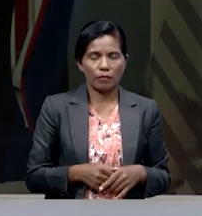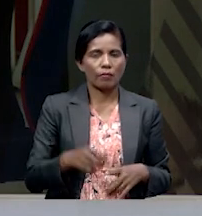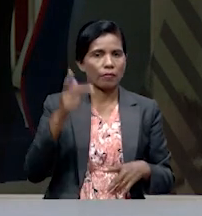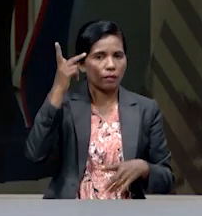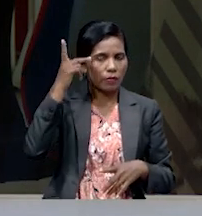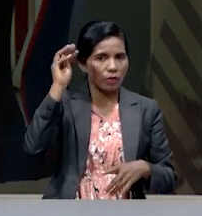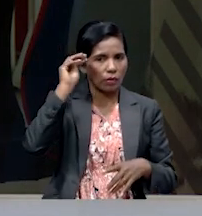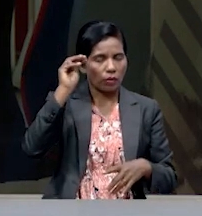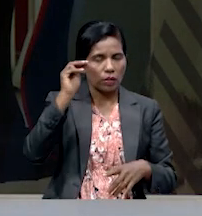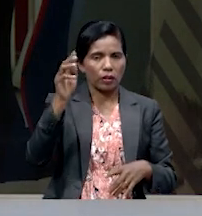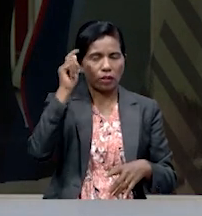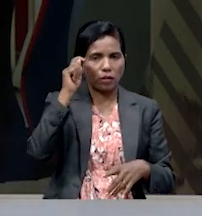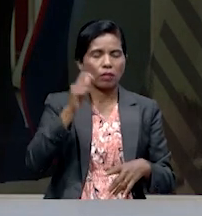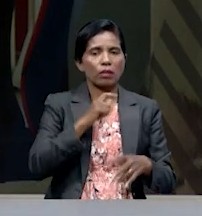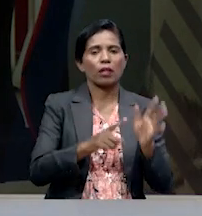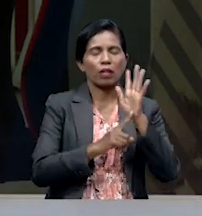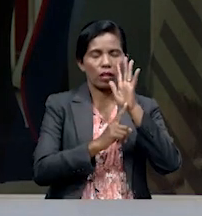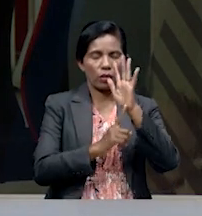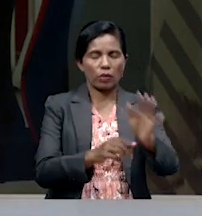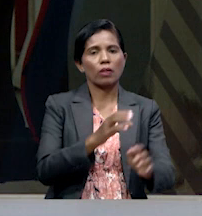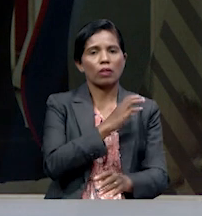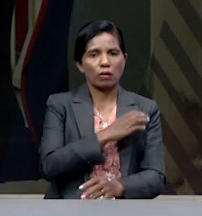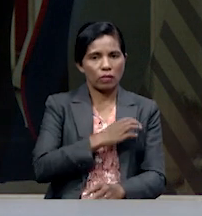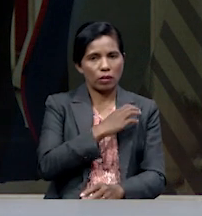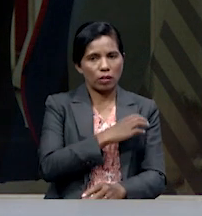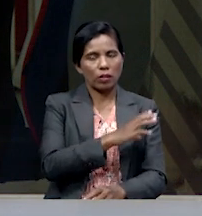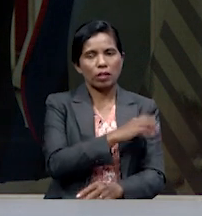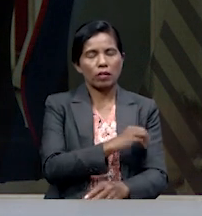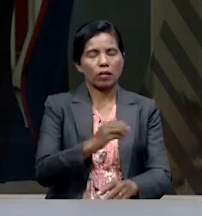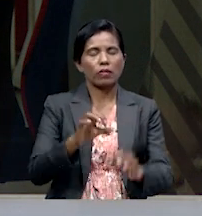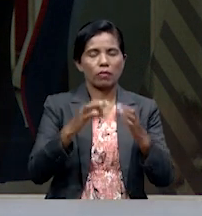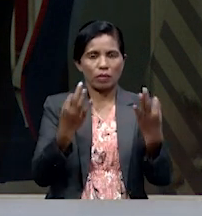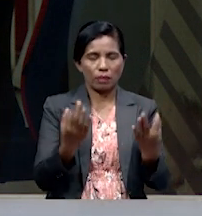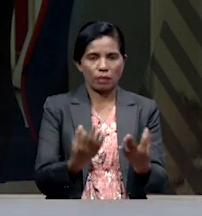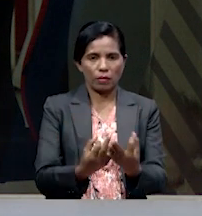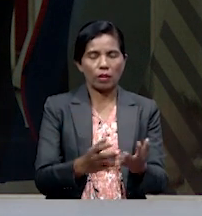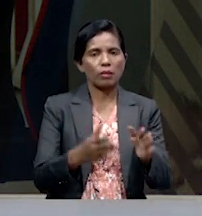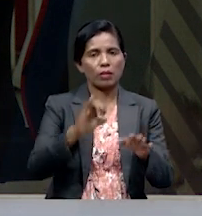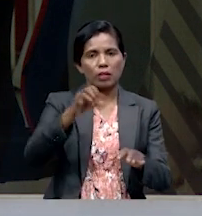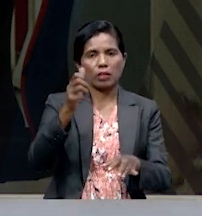Primeiro-Ministro Tarmatan Ruak atau sentido condolência ba família Matebiang Jape Konso.